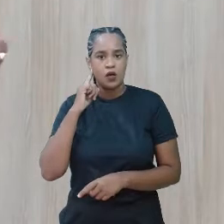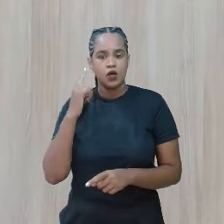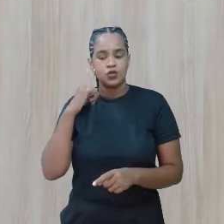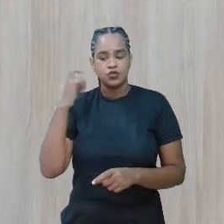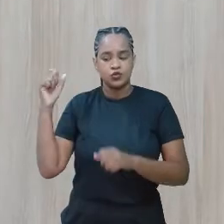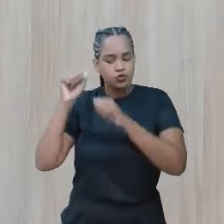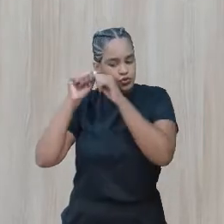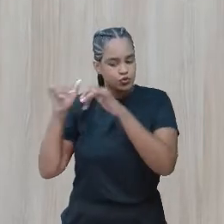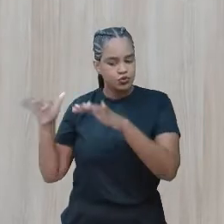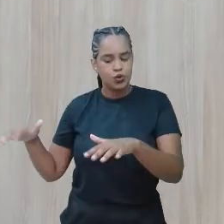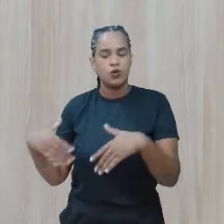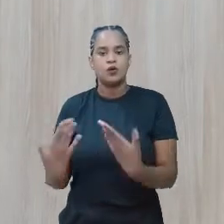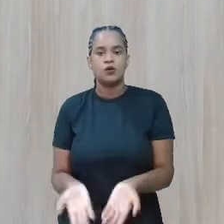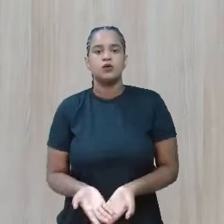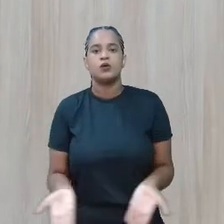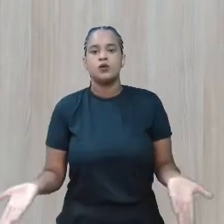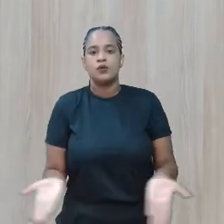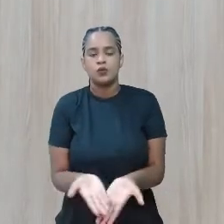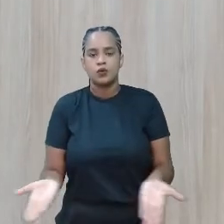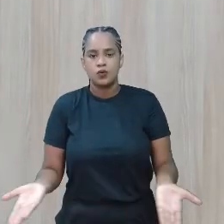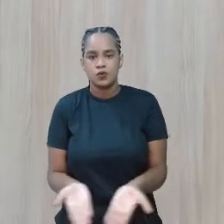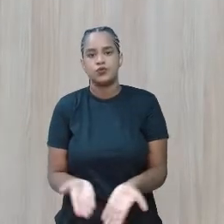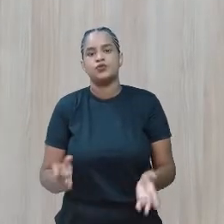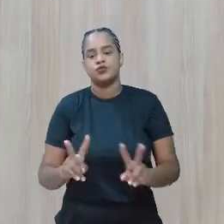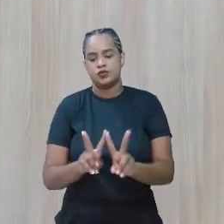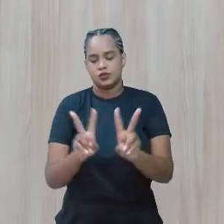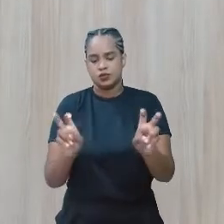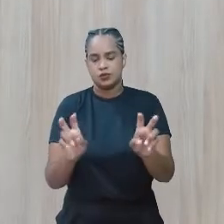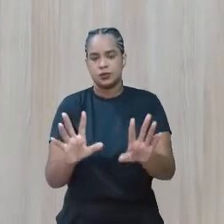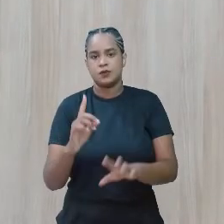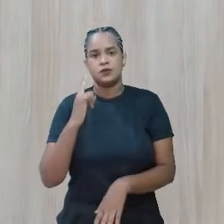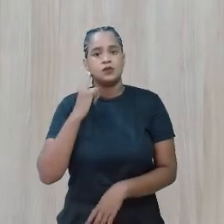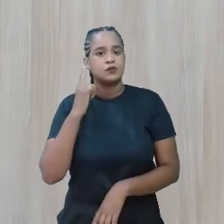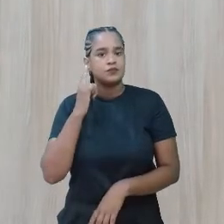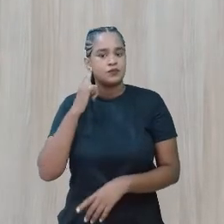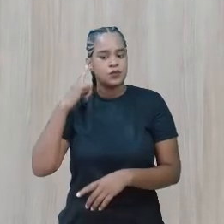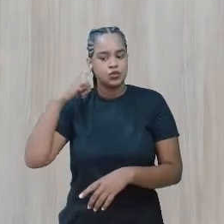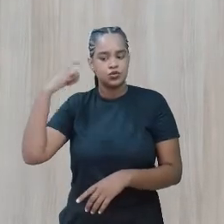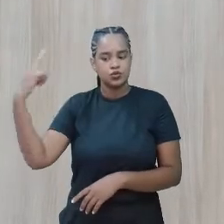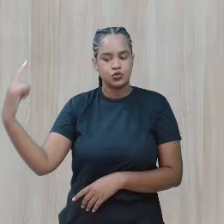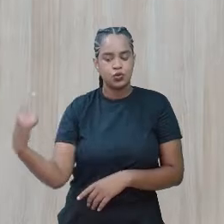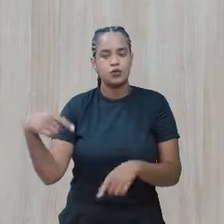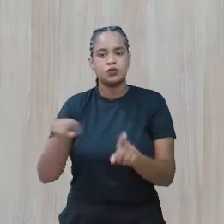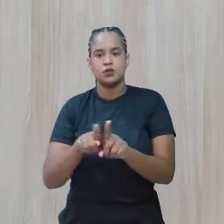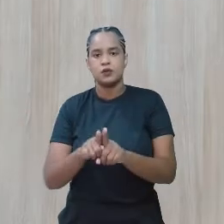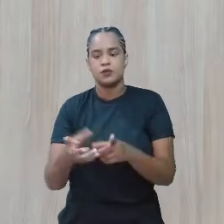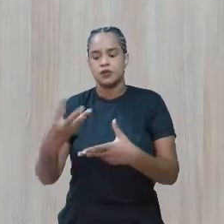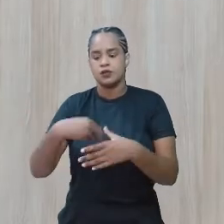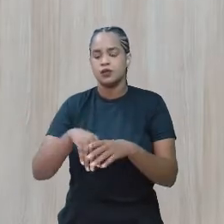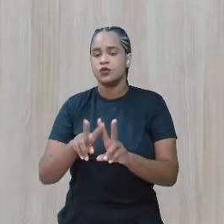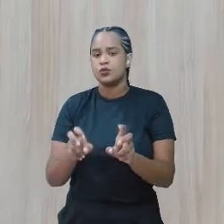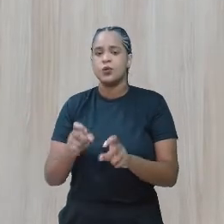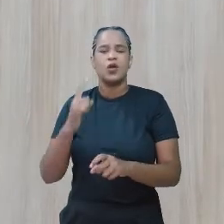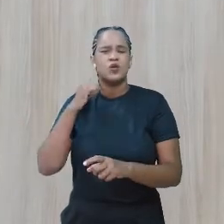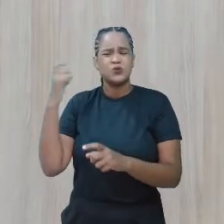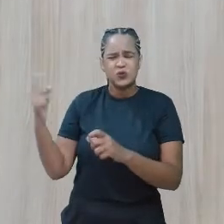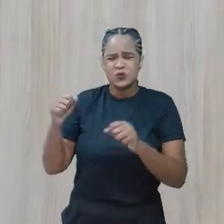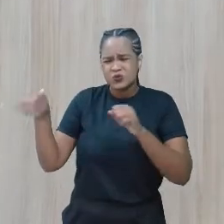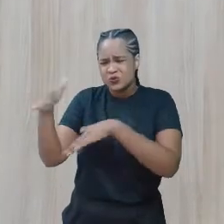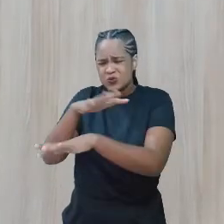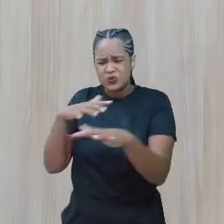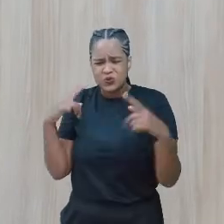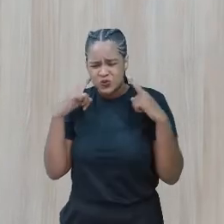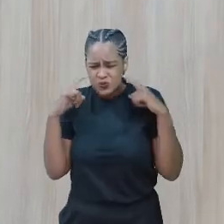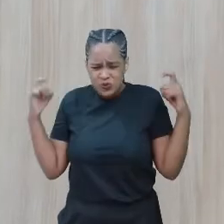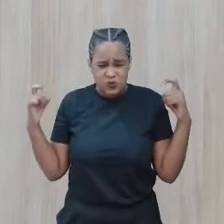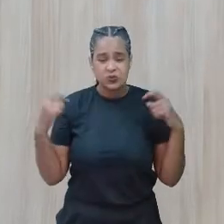propagação do som. É esse o nosso tema, gente. Mas dentro de ouvido e propagação do som, nós vamos ver a questão da poluição sonora, né? Nós